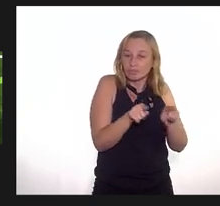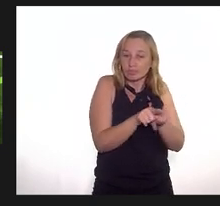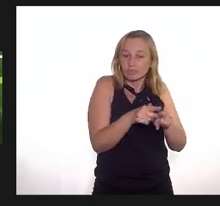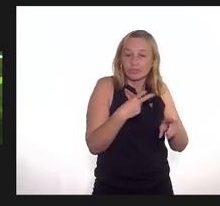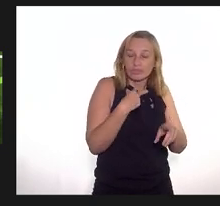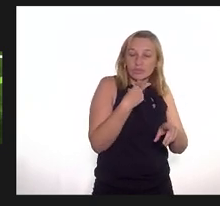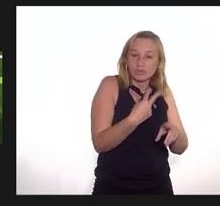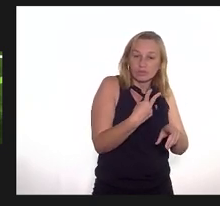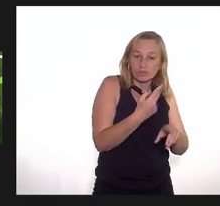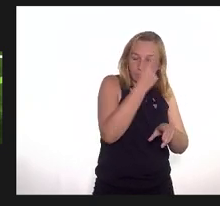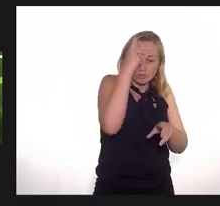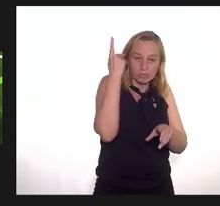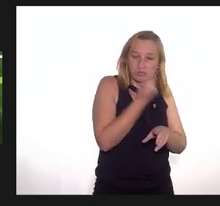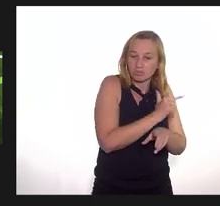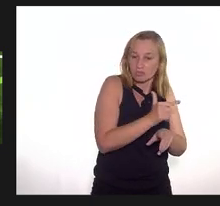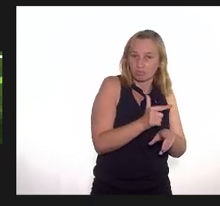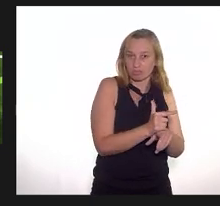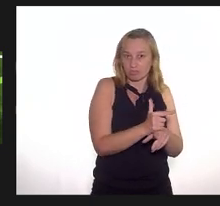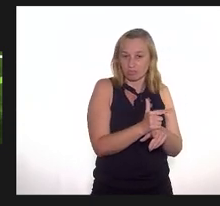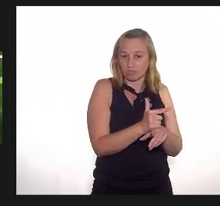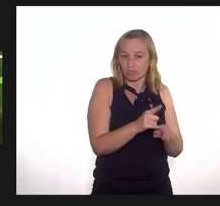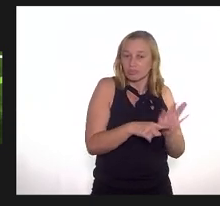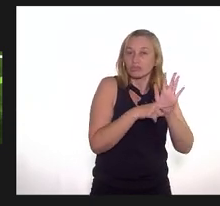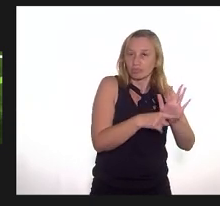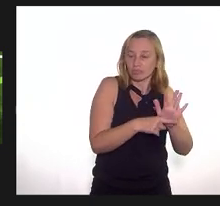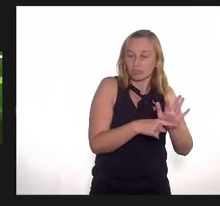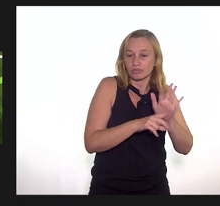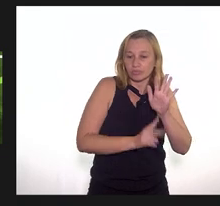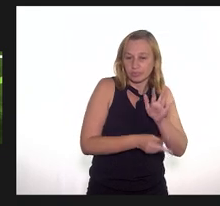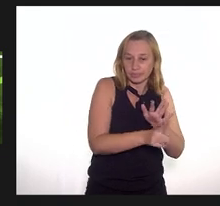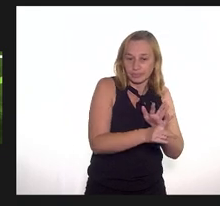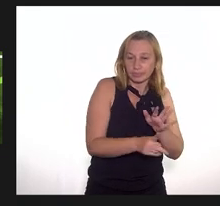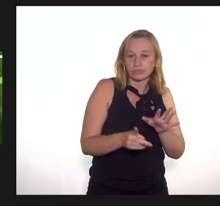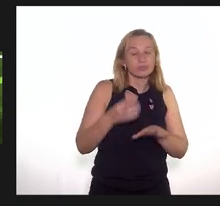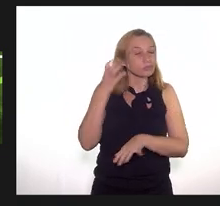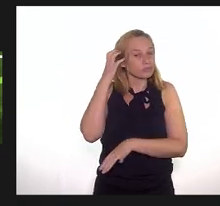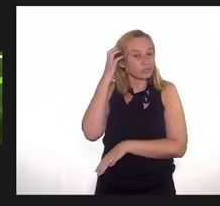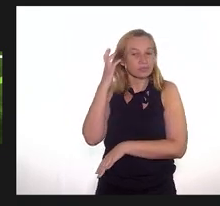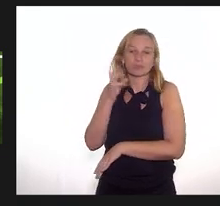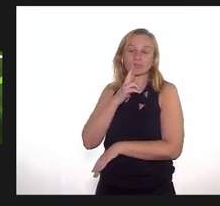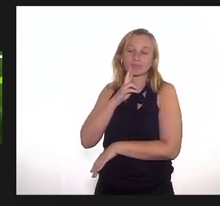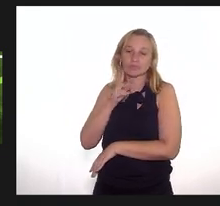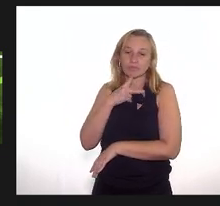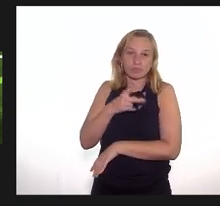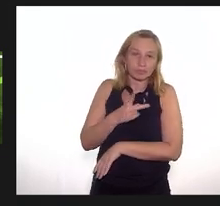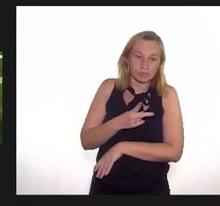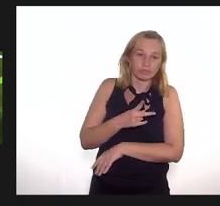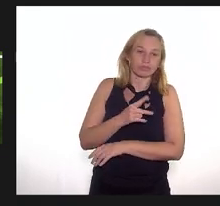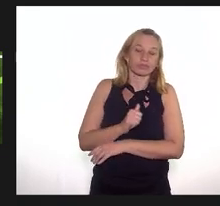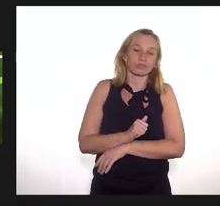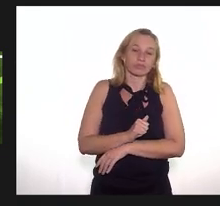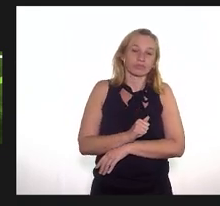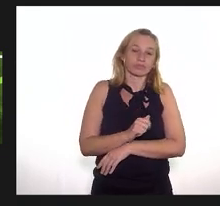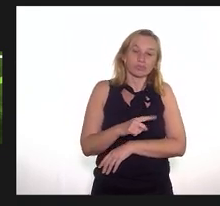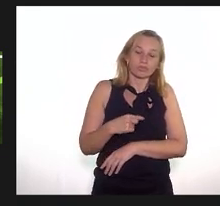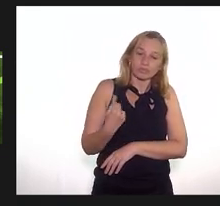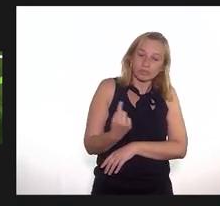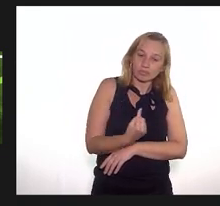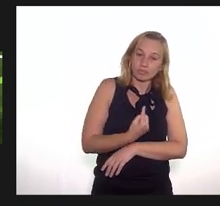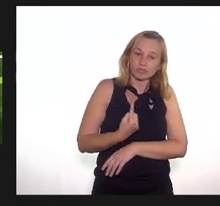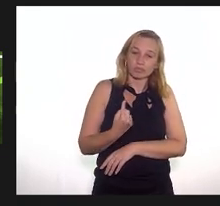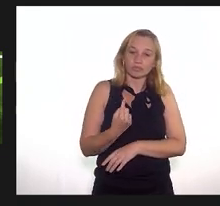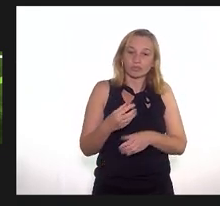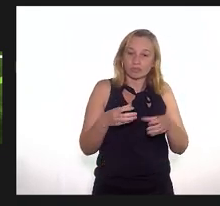não têm voz. E quando a Rosane Félix falou dessa bandeira, nosso gabinete já